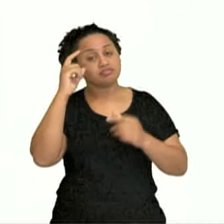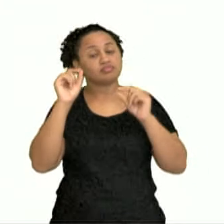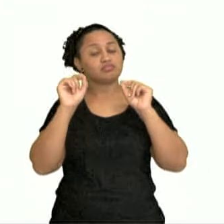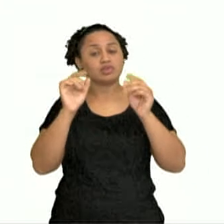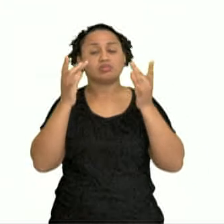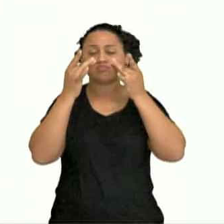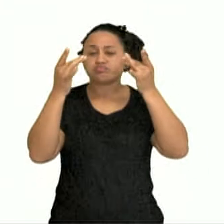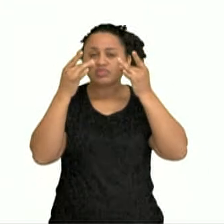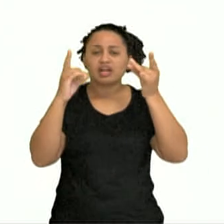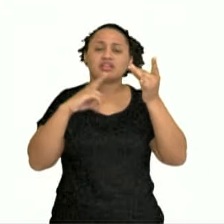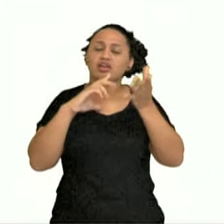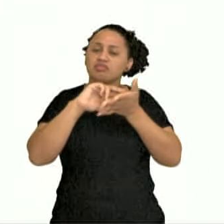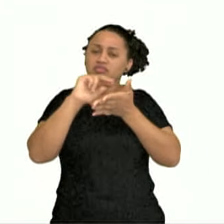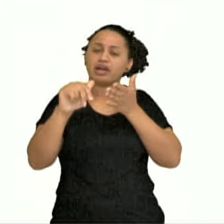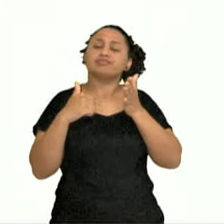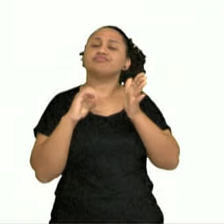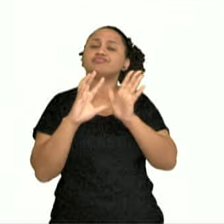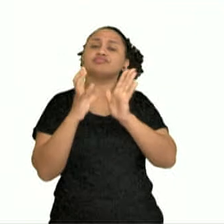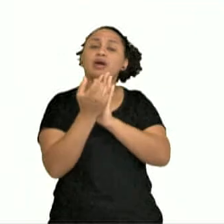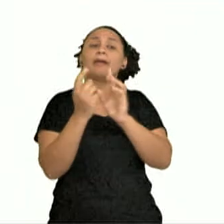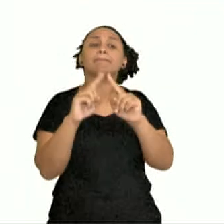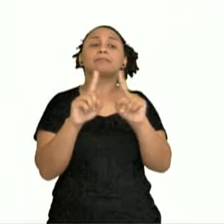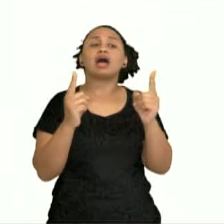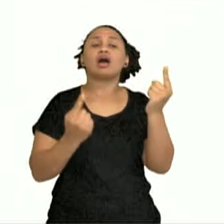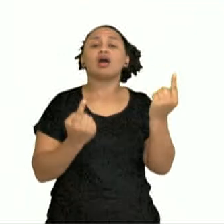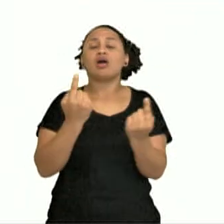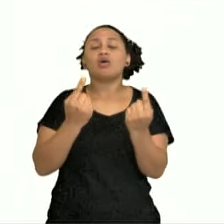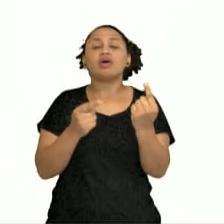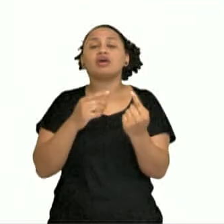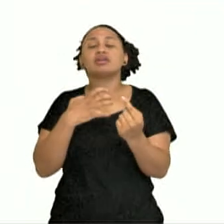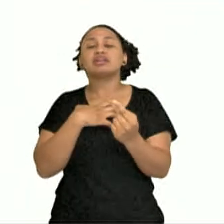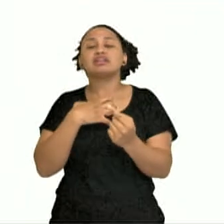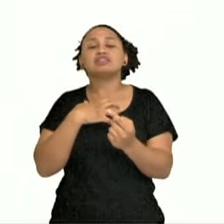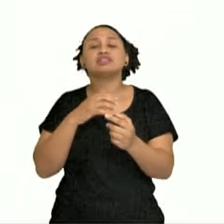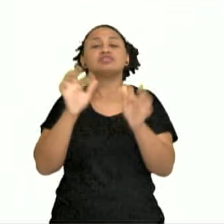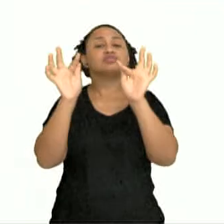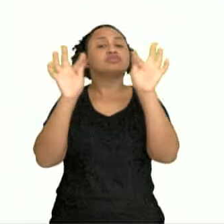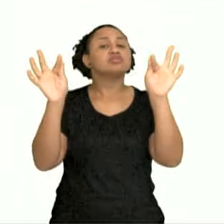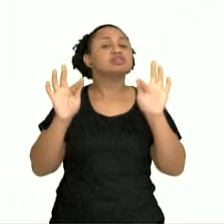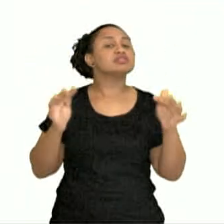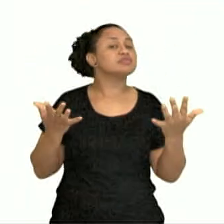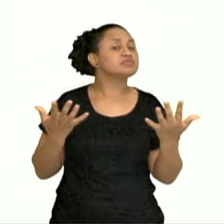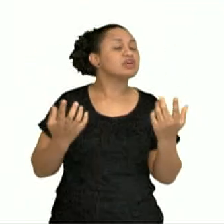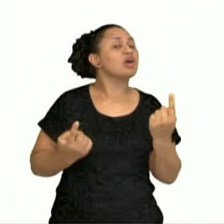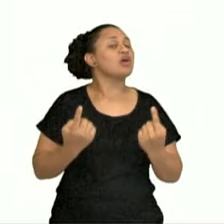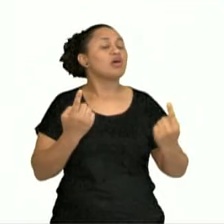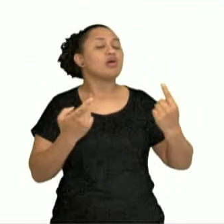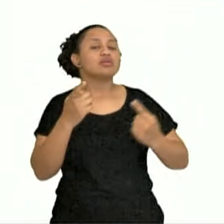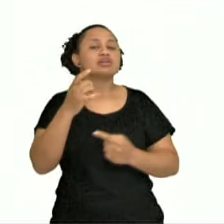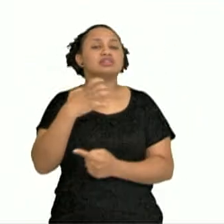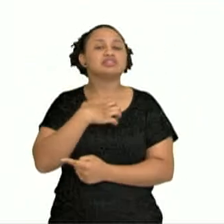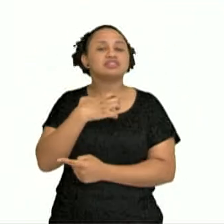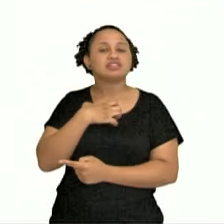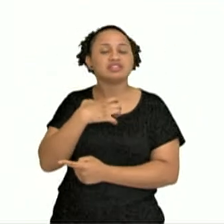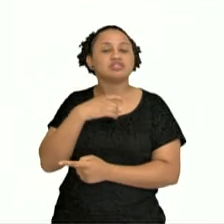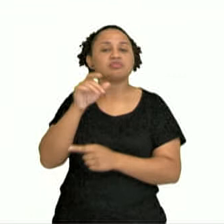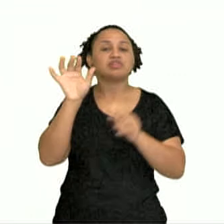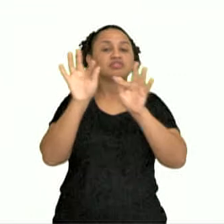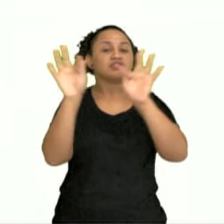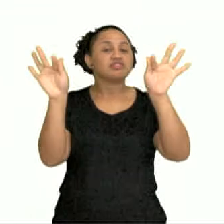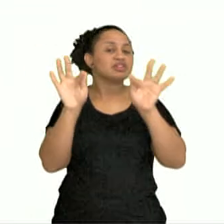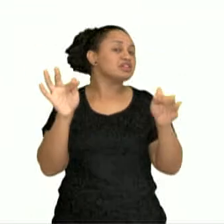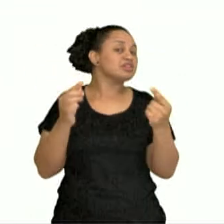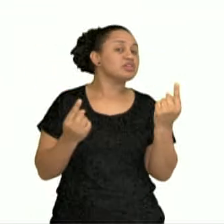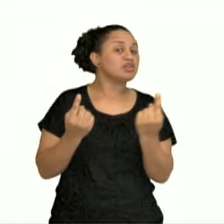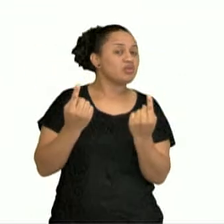recebeu muitos sinais, pero qual foi que o deixou mais feliz? E aí, qual que foi o sinal que deixou o Gaturro